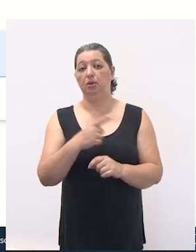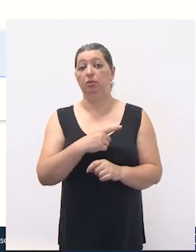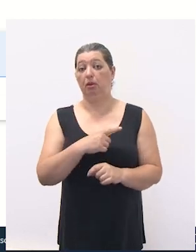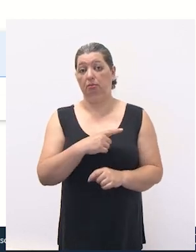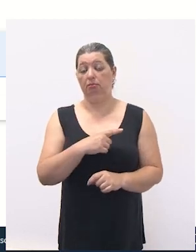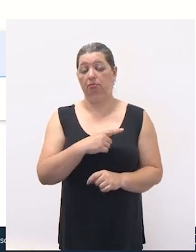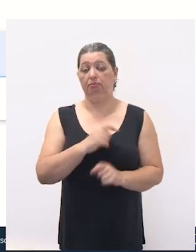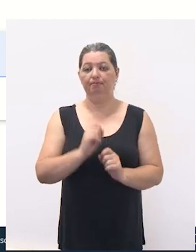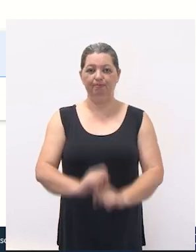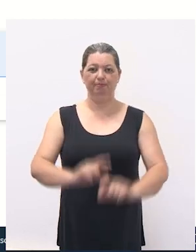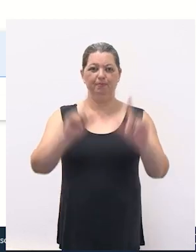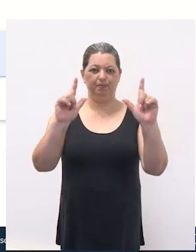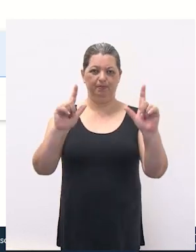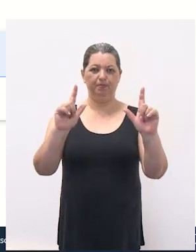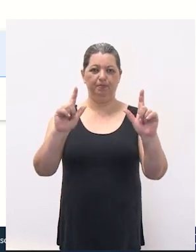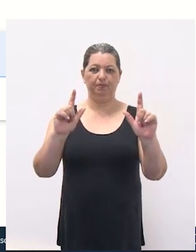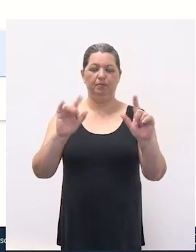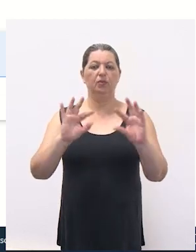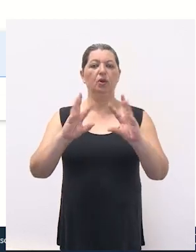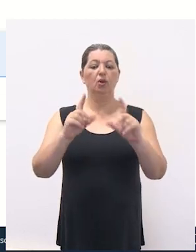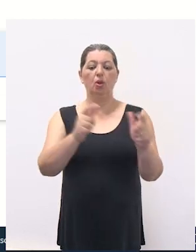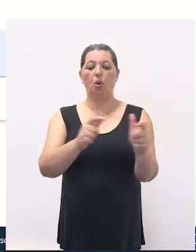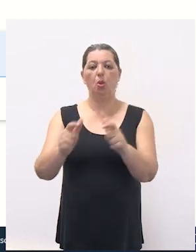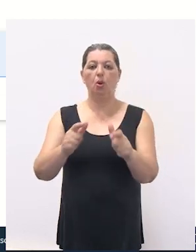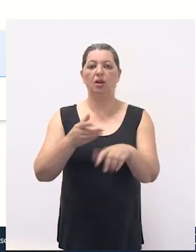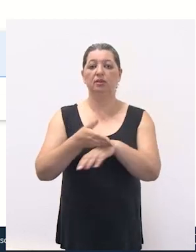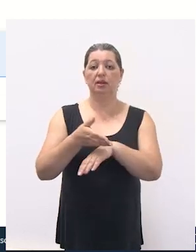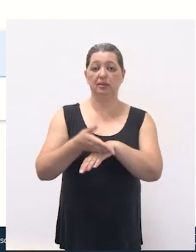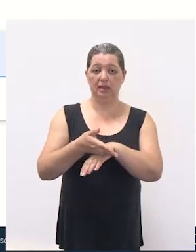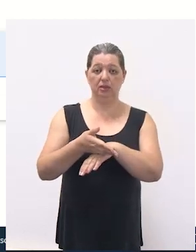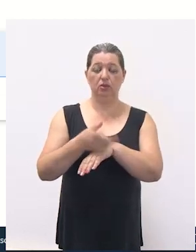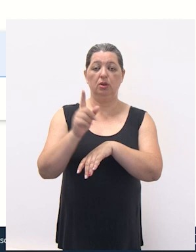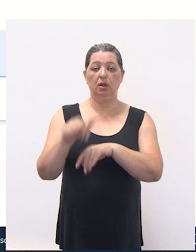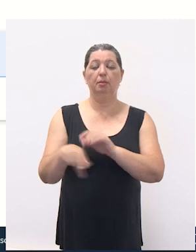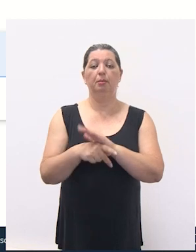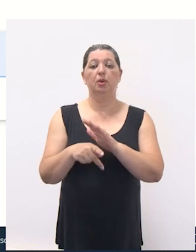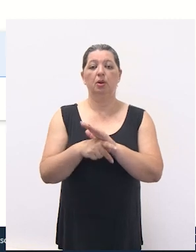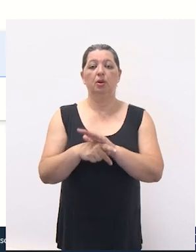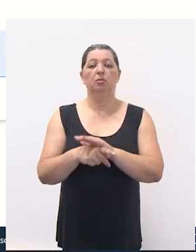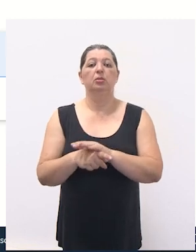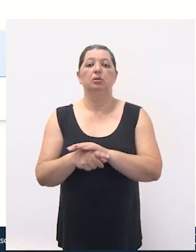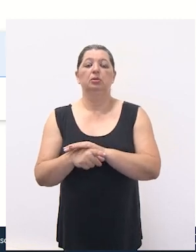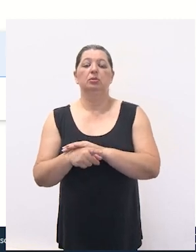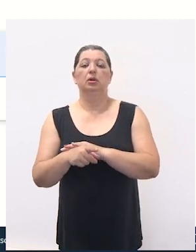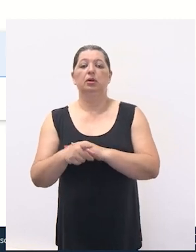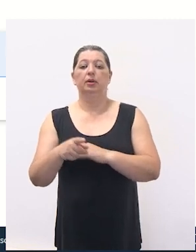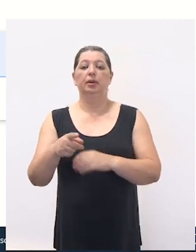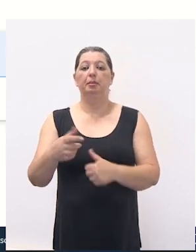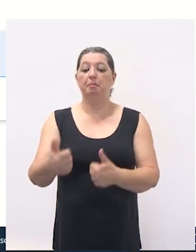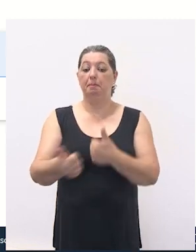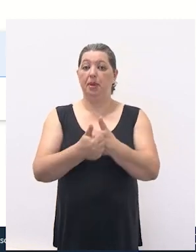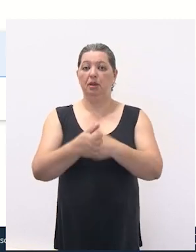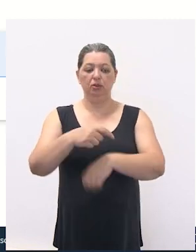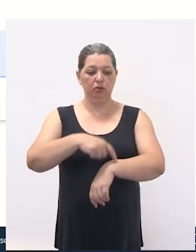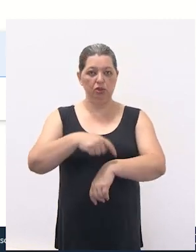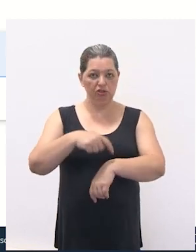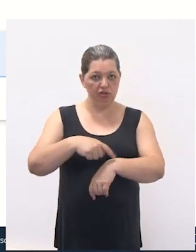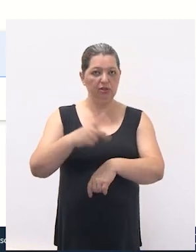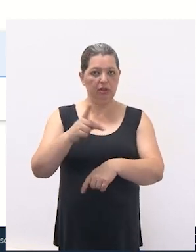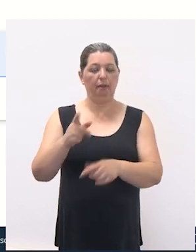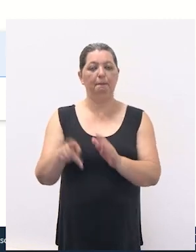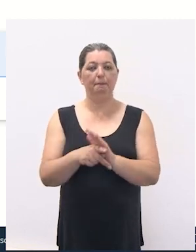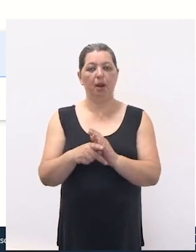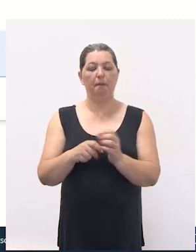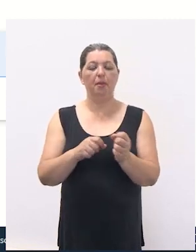e, enfim, nos lugares que a gente navega? As atualizações recentes sempre ficam na nossa cara. Então, para o nosso